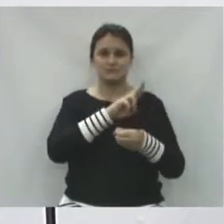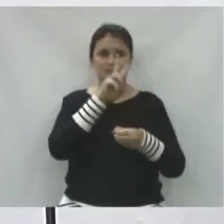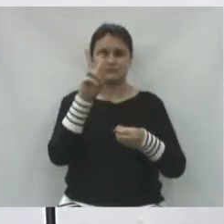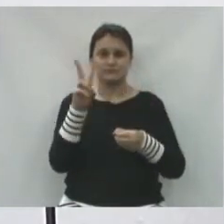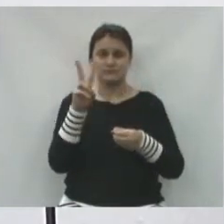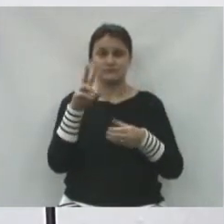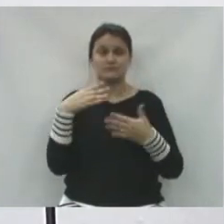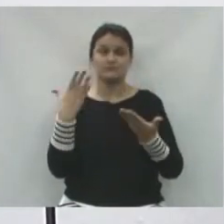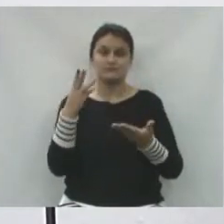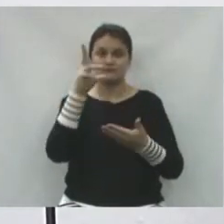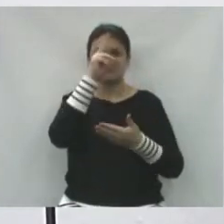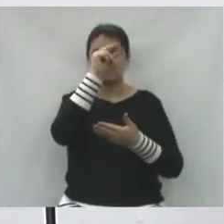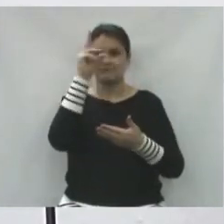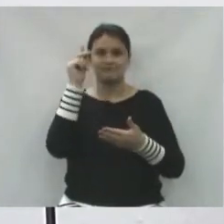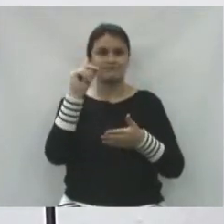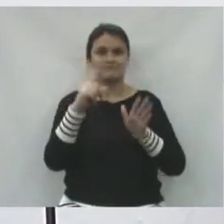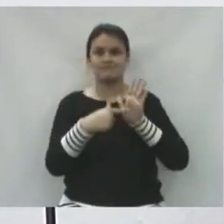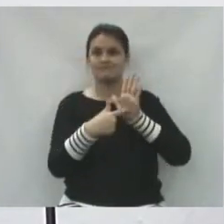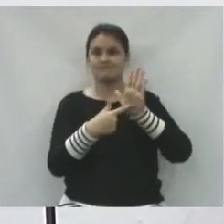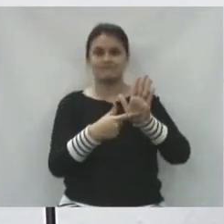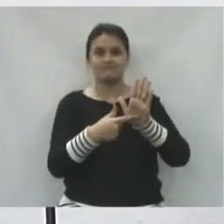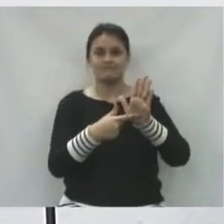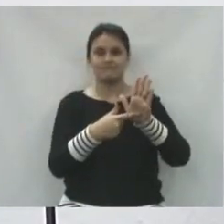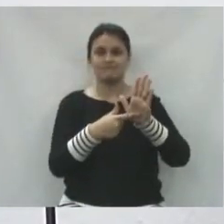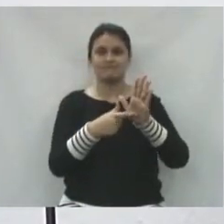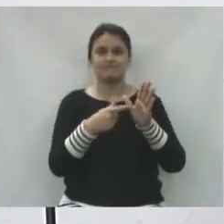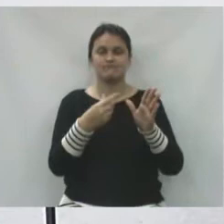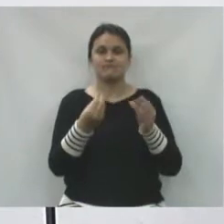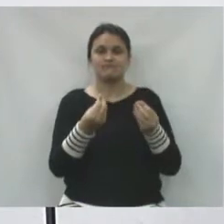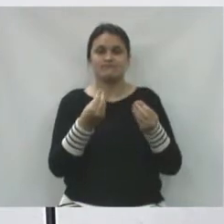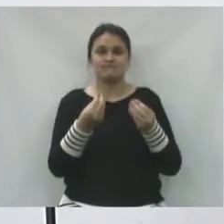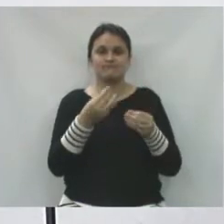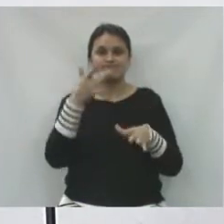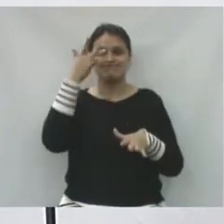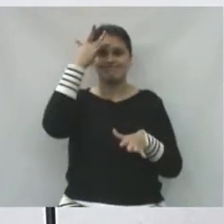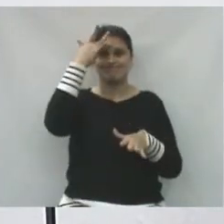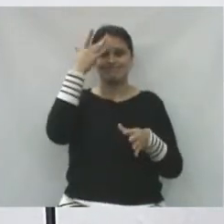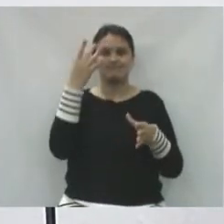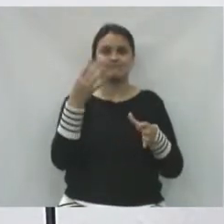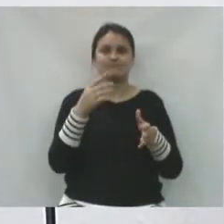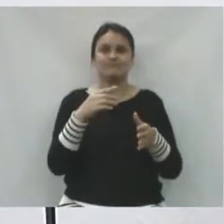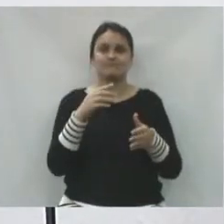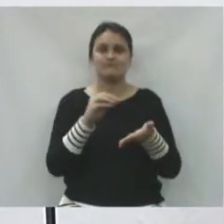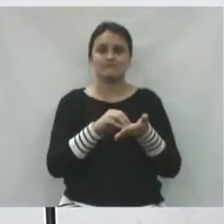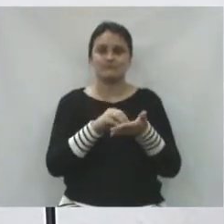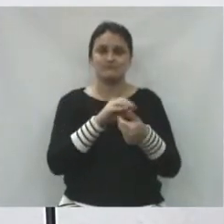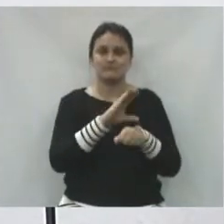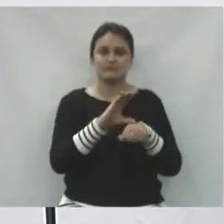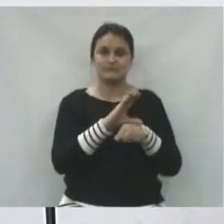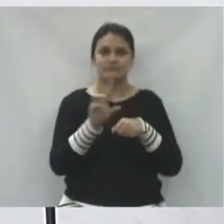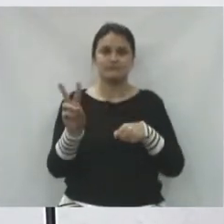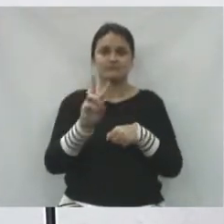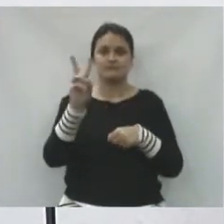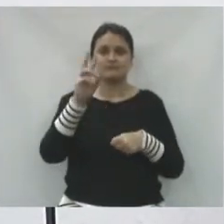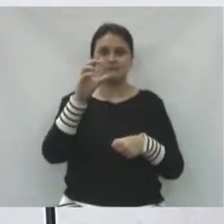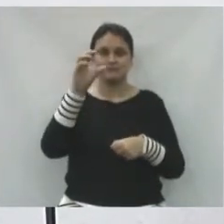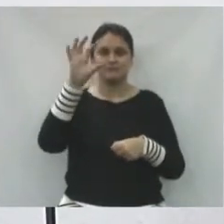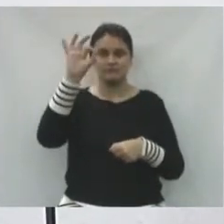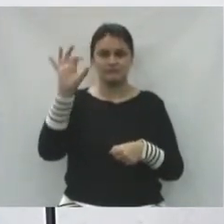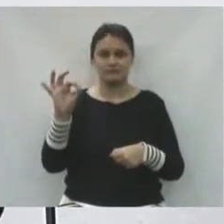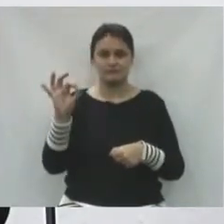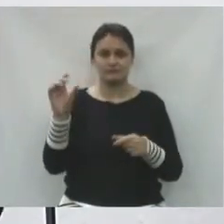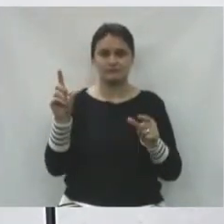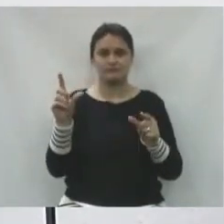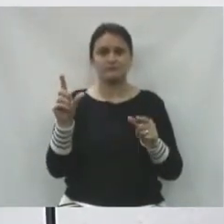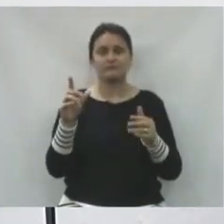síntese, o Executivo não mostrou irresignação quanto à constitucionalidade da não previsão de valor percentual